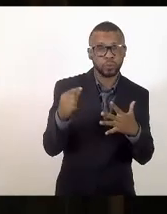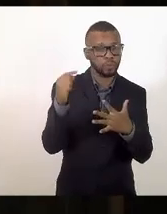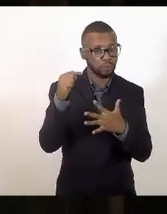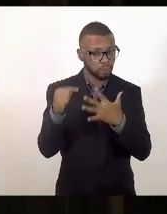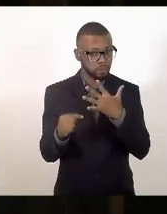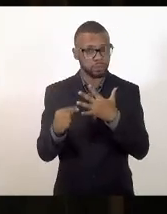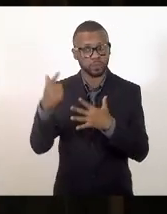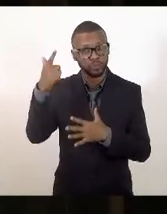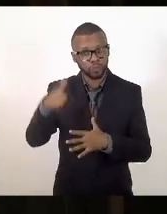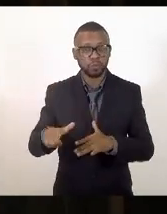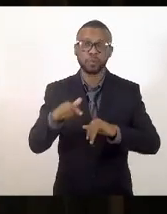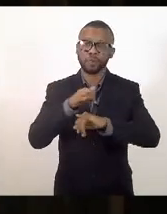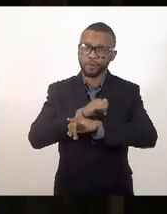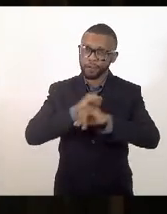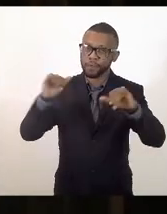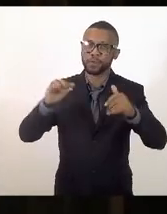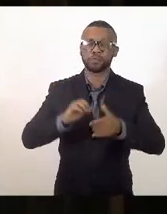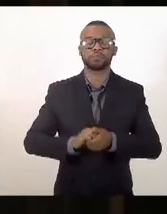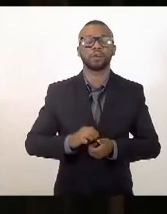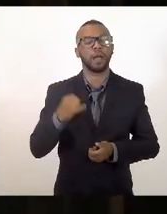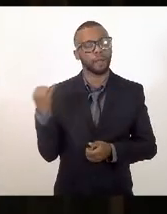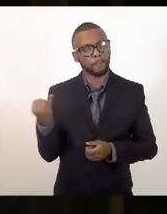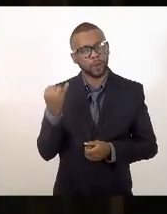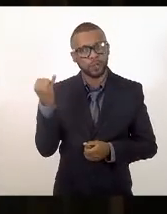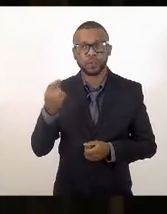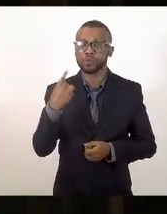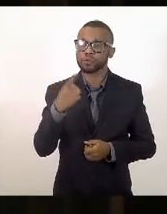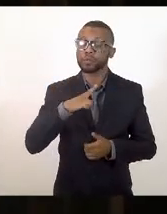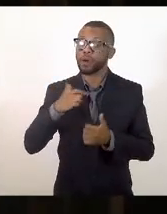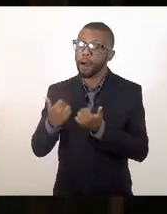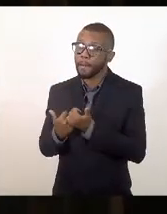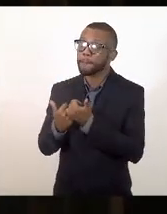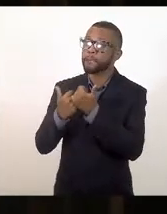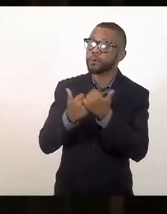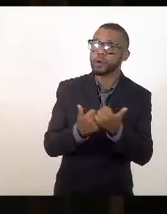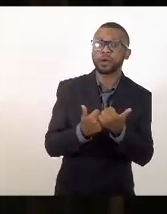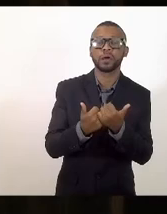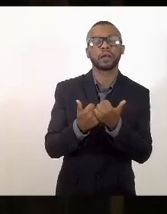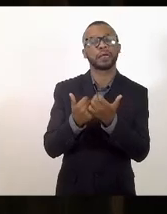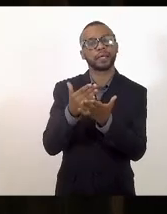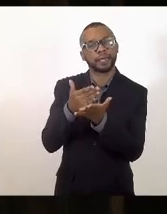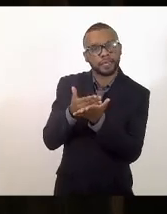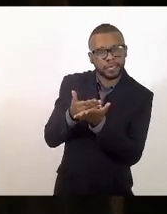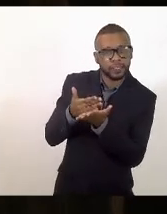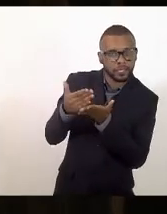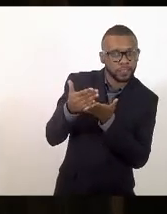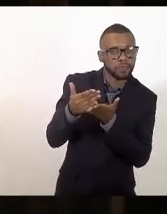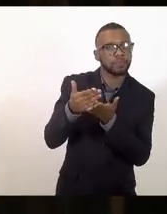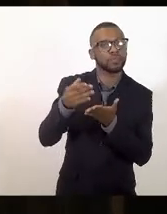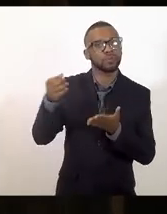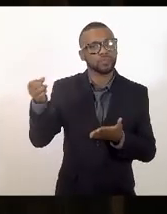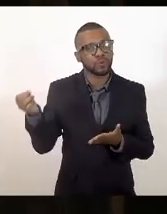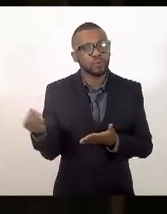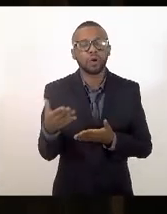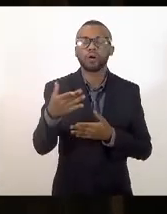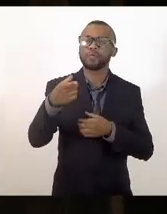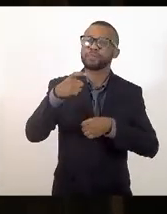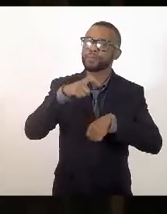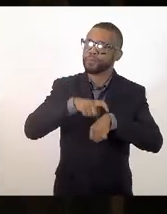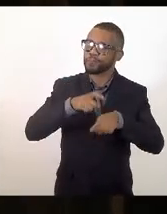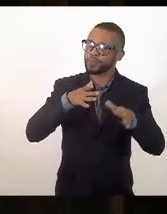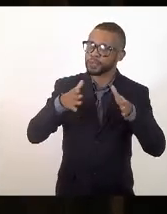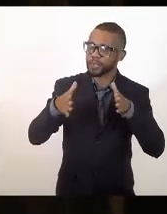eu digo, é primordial que nós venhamos apoiar esse início de novo tempo. Queria também